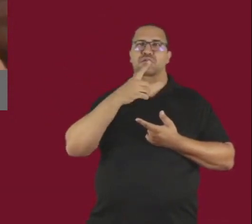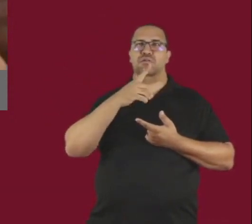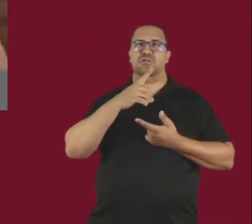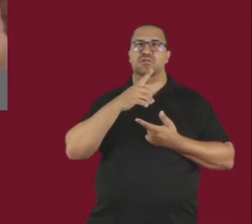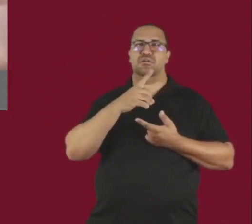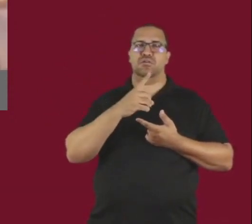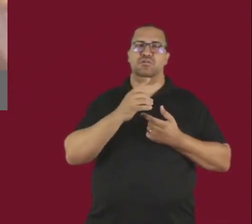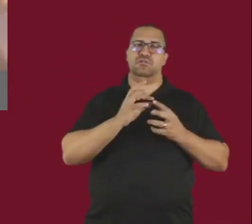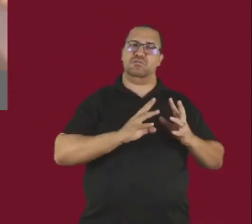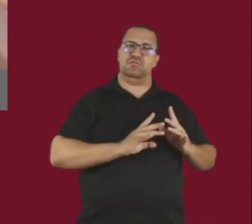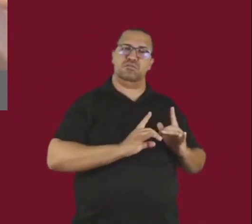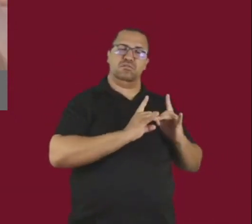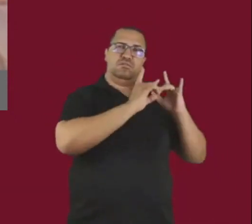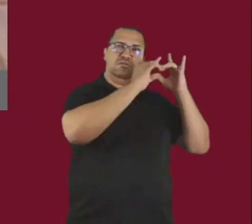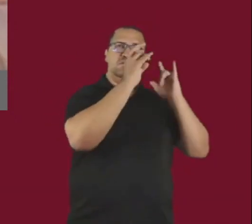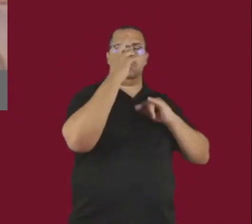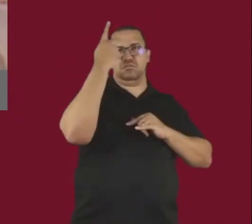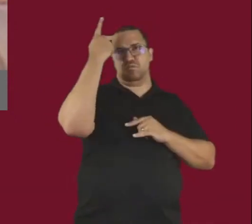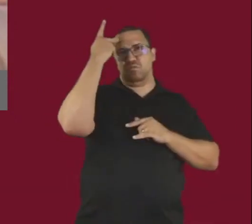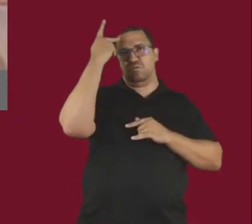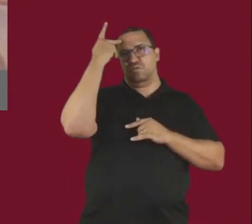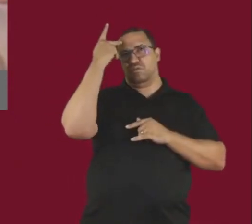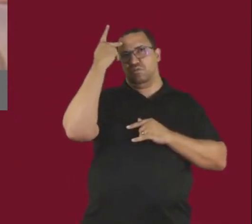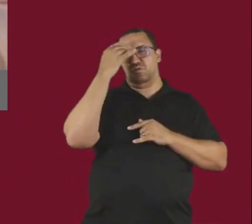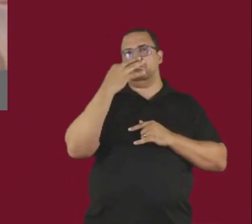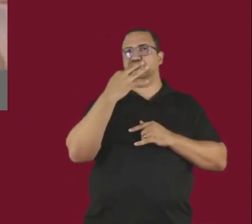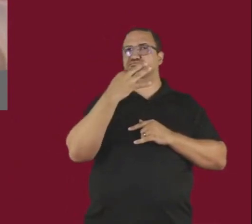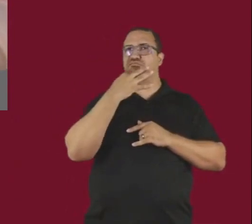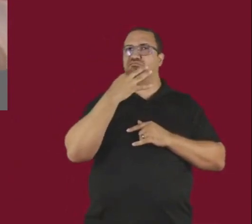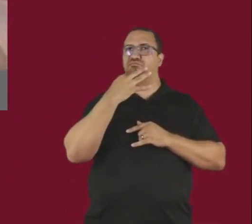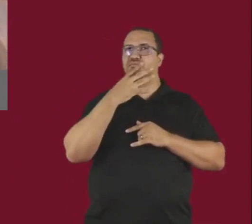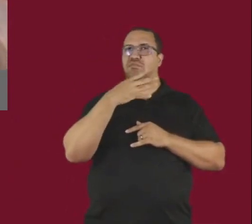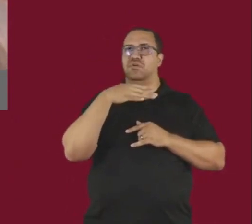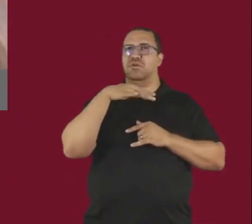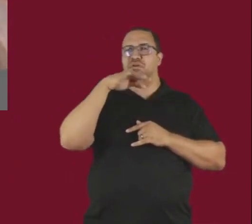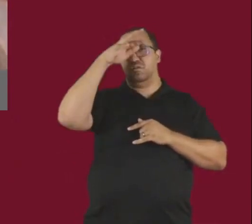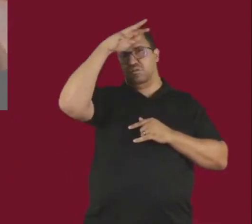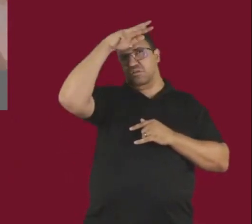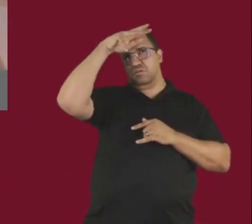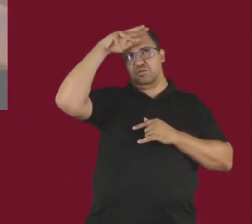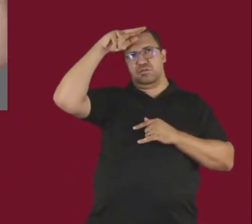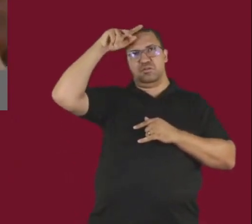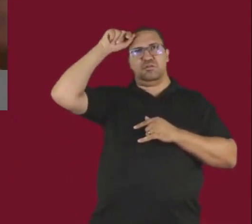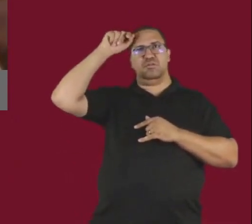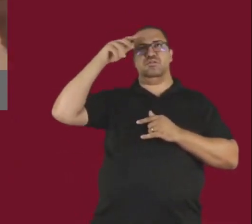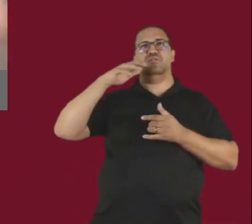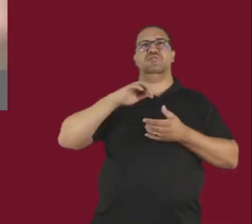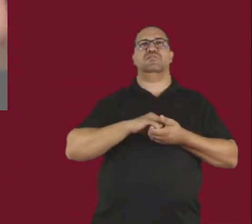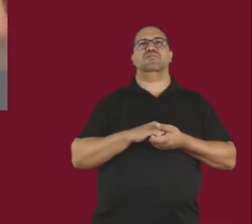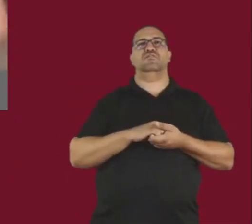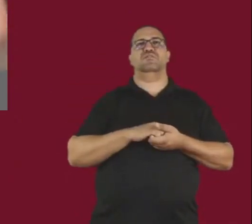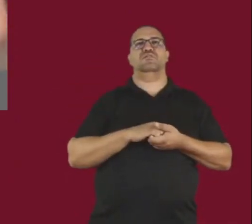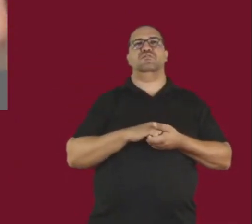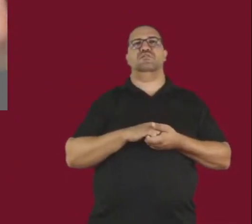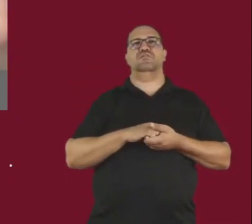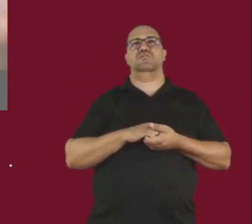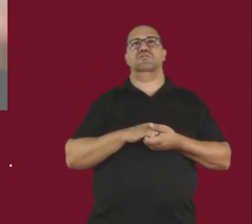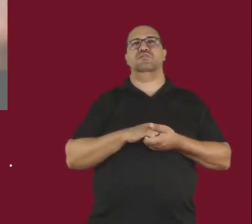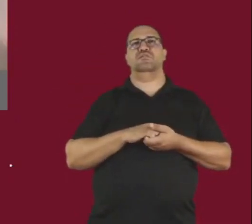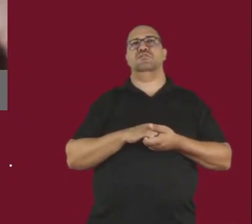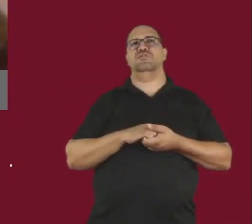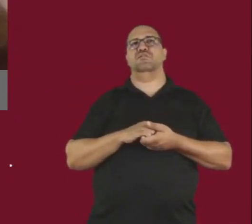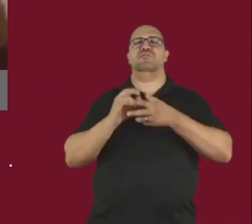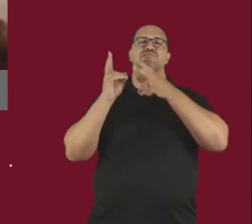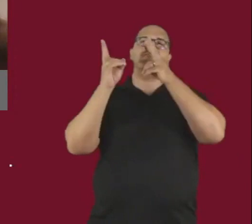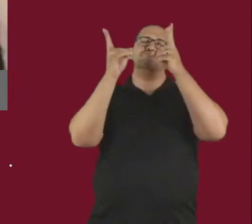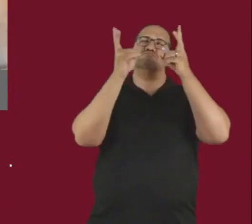Paulo. Então, por mais que eu conhecesse a Amazônia, não é, teve uma total mudança de perspectiva